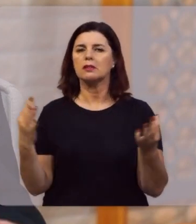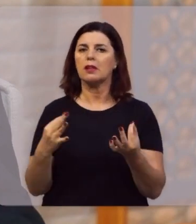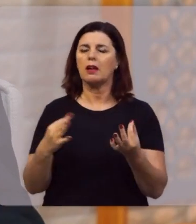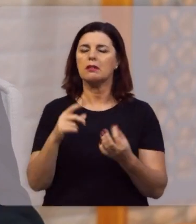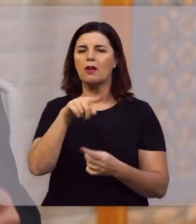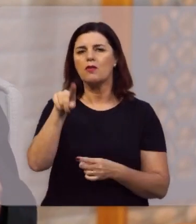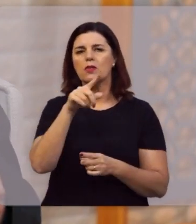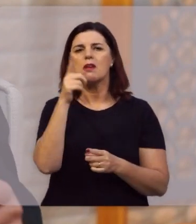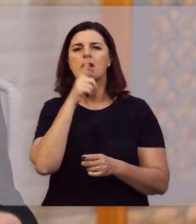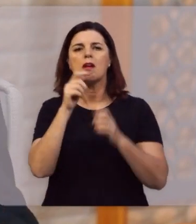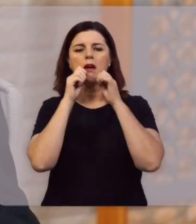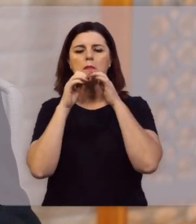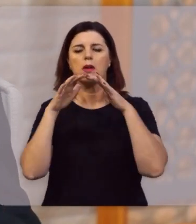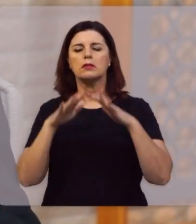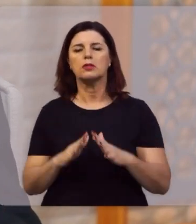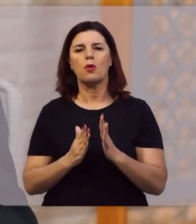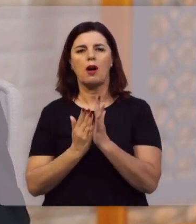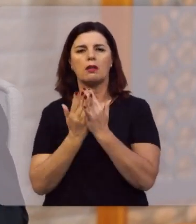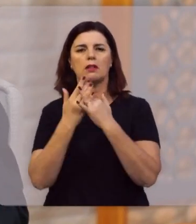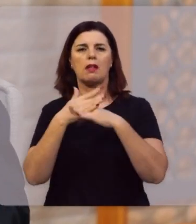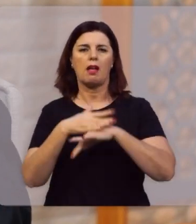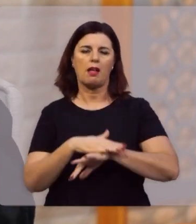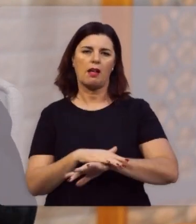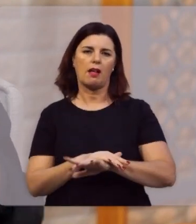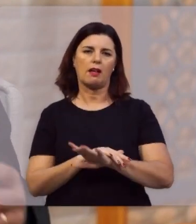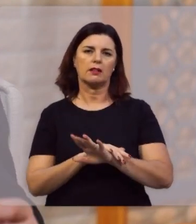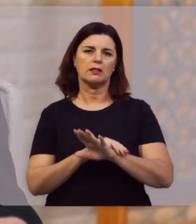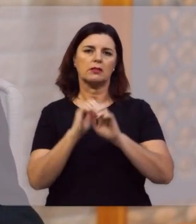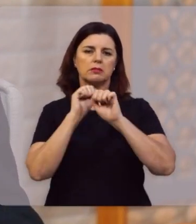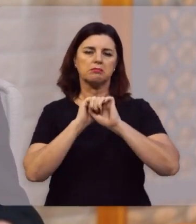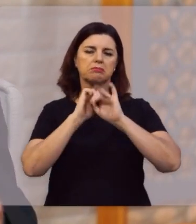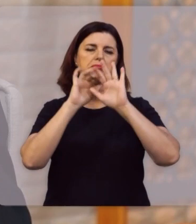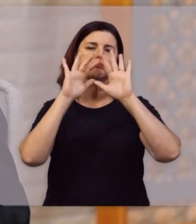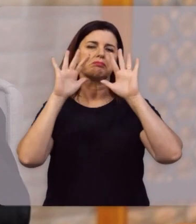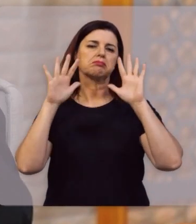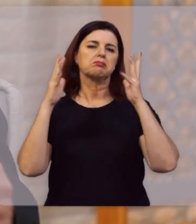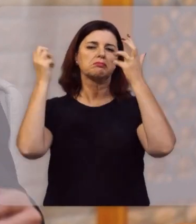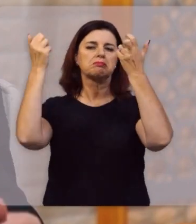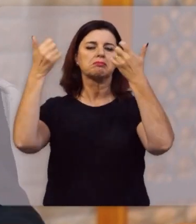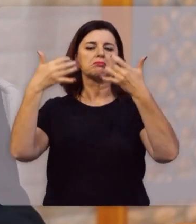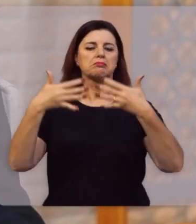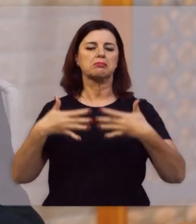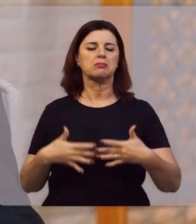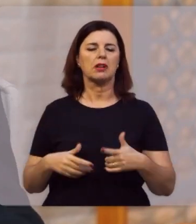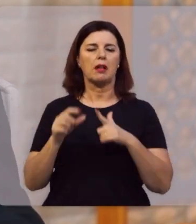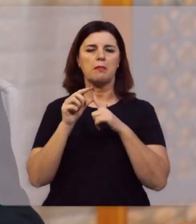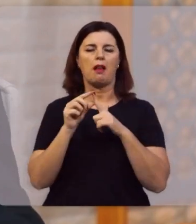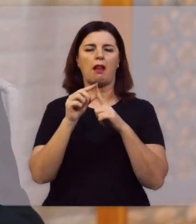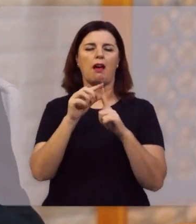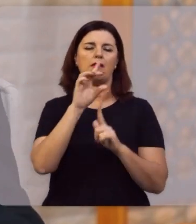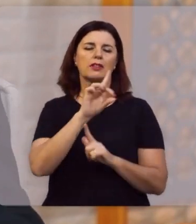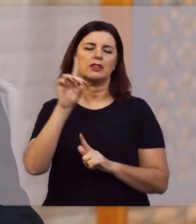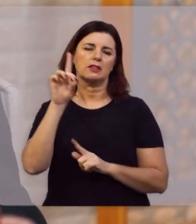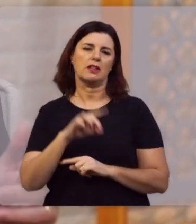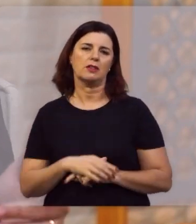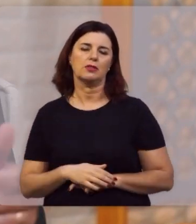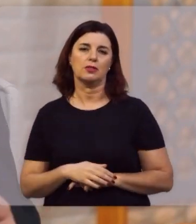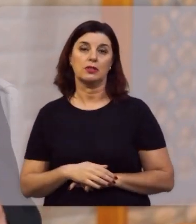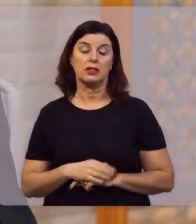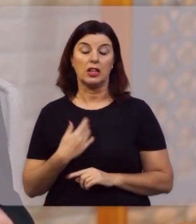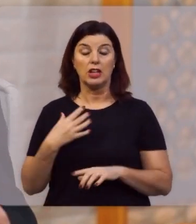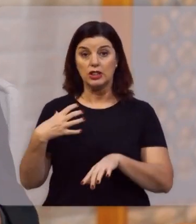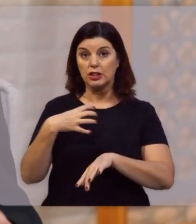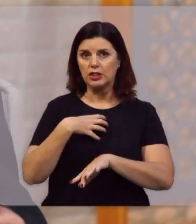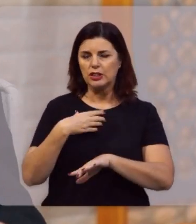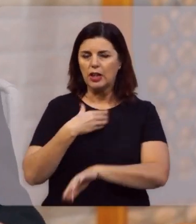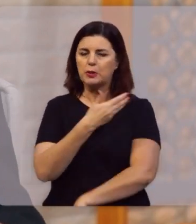você será abençoado por meio da explanação e da exposição da palavra do senhor que